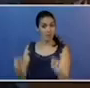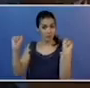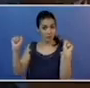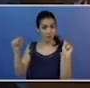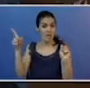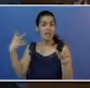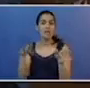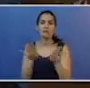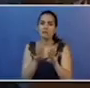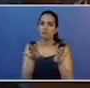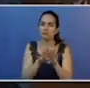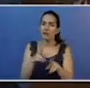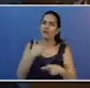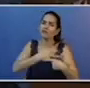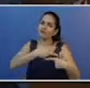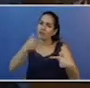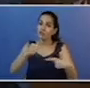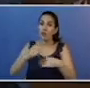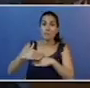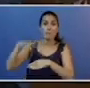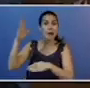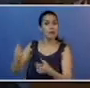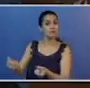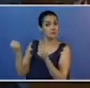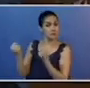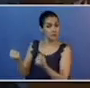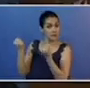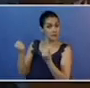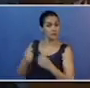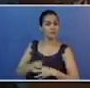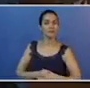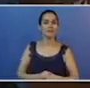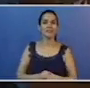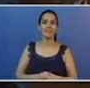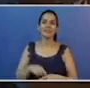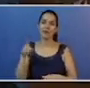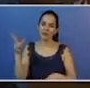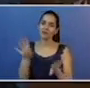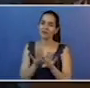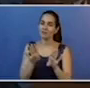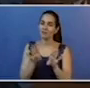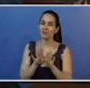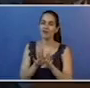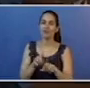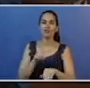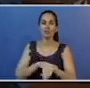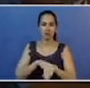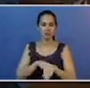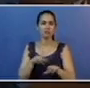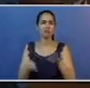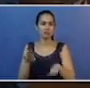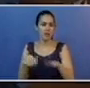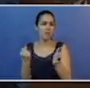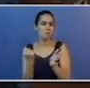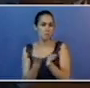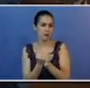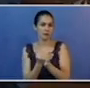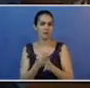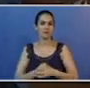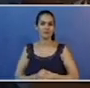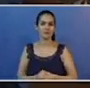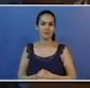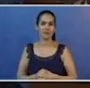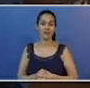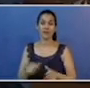ele consegue vencer aquele que levanta mais peso somado. Então por isso que ele é considerado também um esporte de marca, que é considerado um esporte